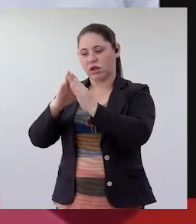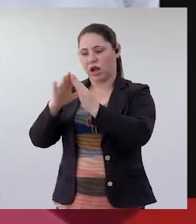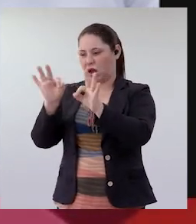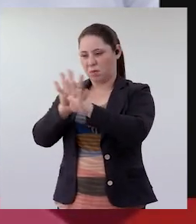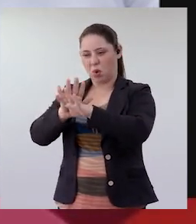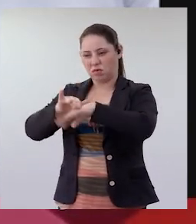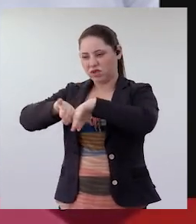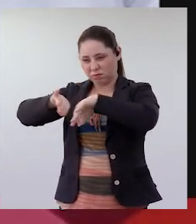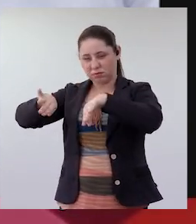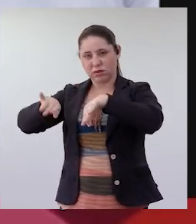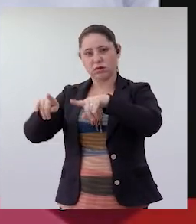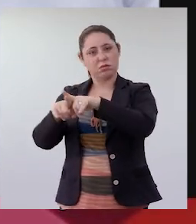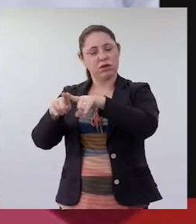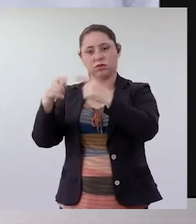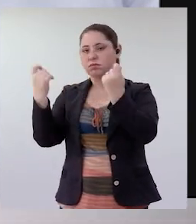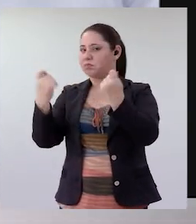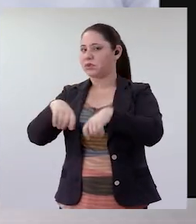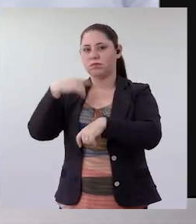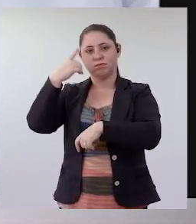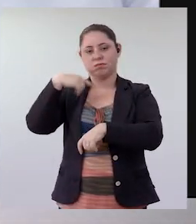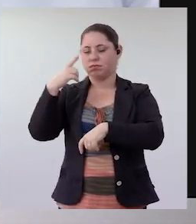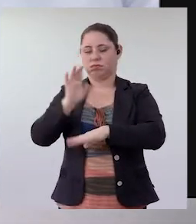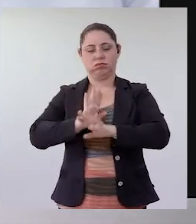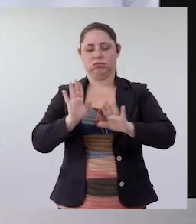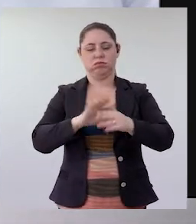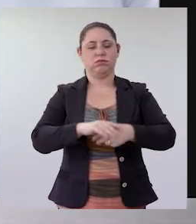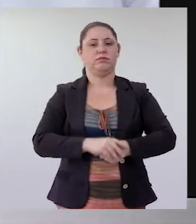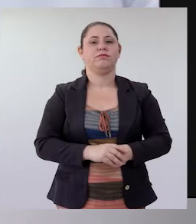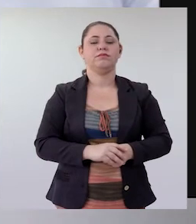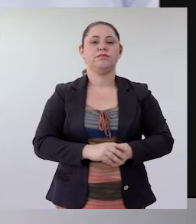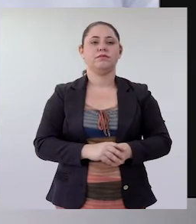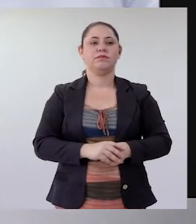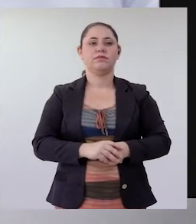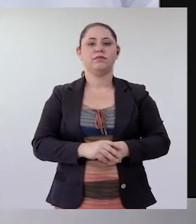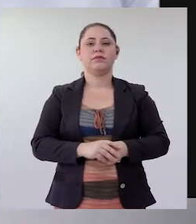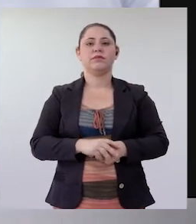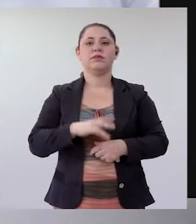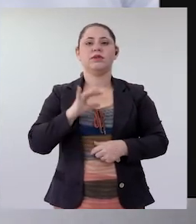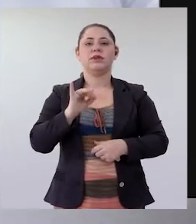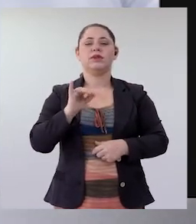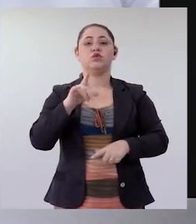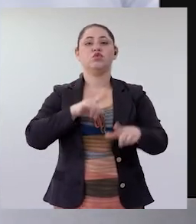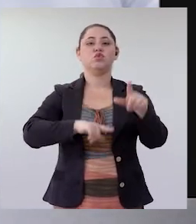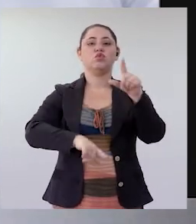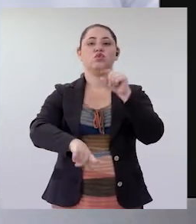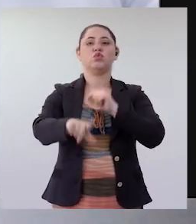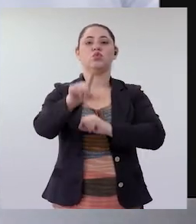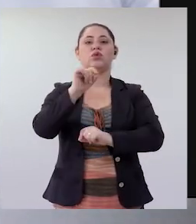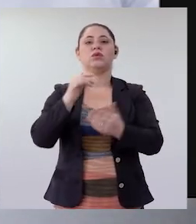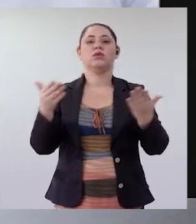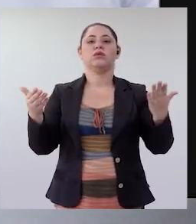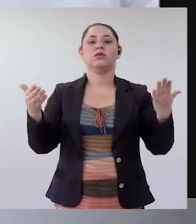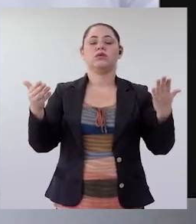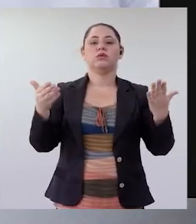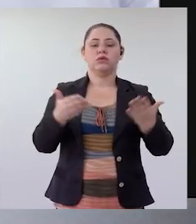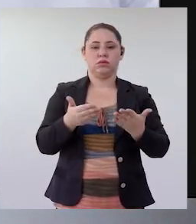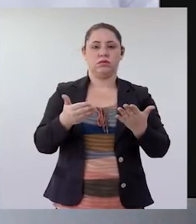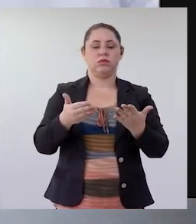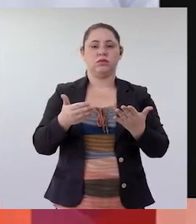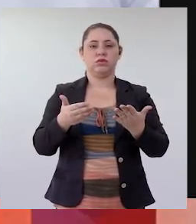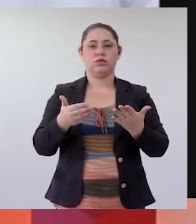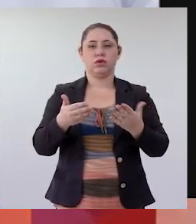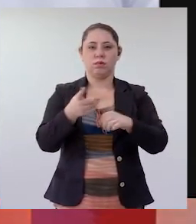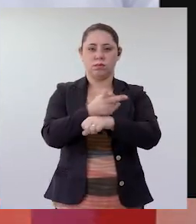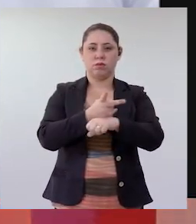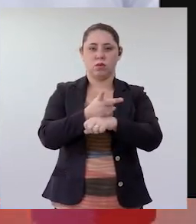da união estável também é necessário a presença do advogado. Se a gente fosse eleger hoje